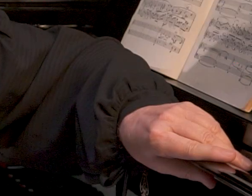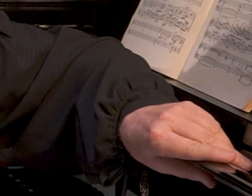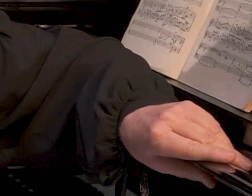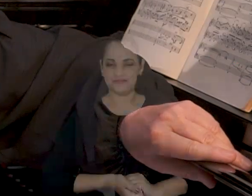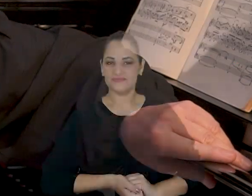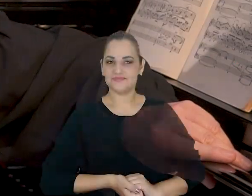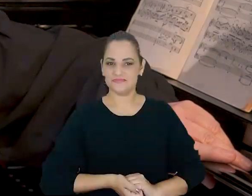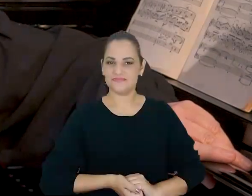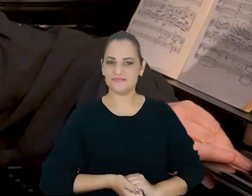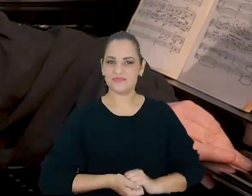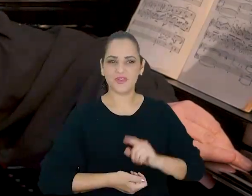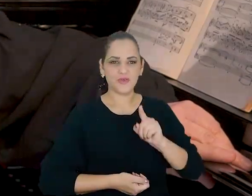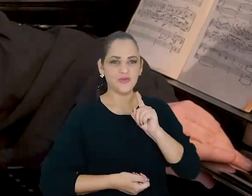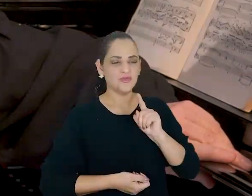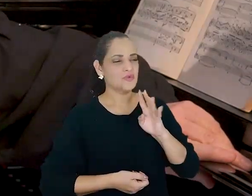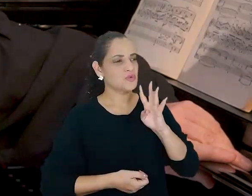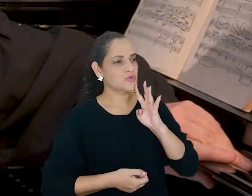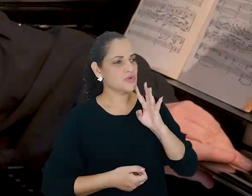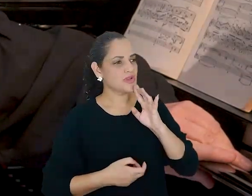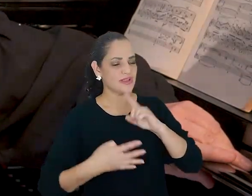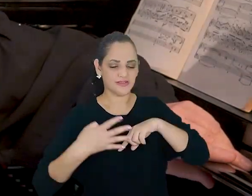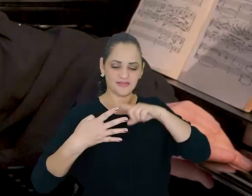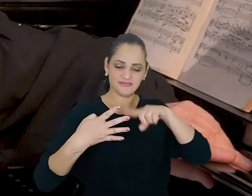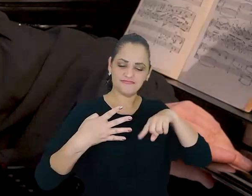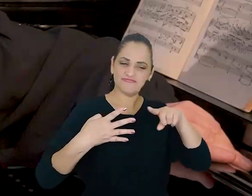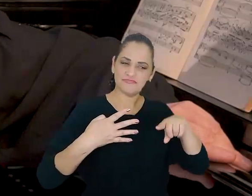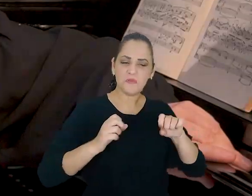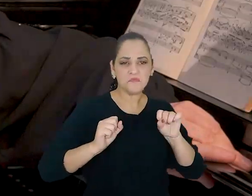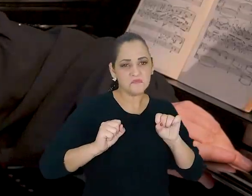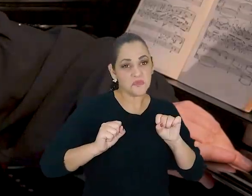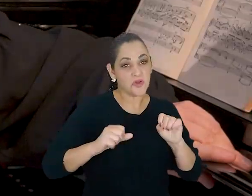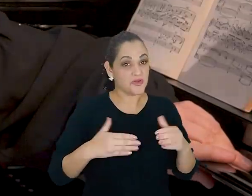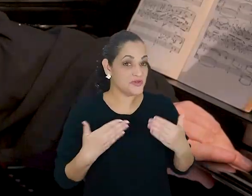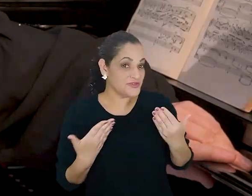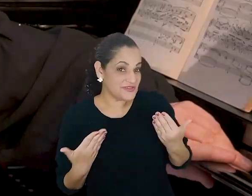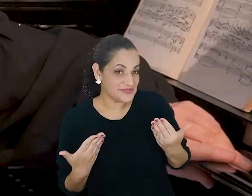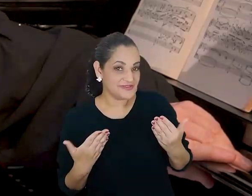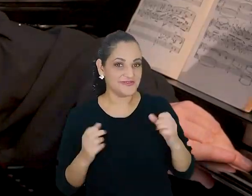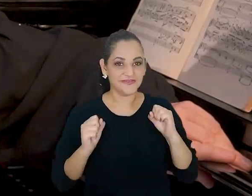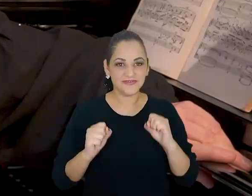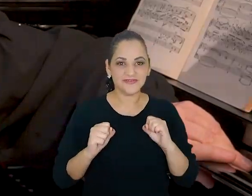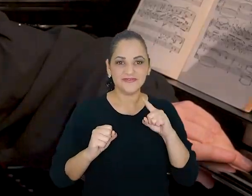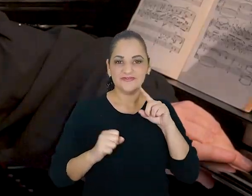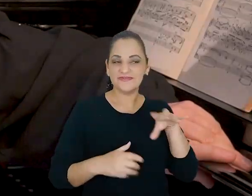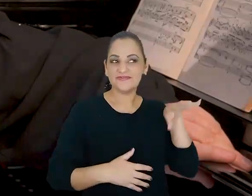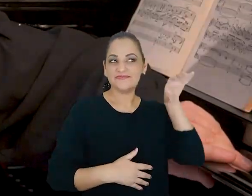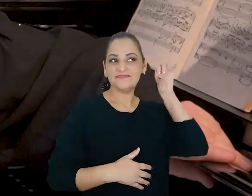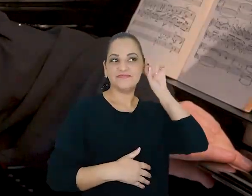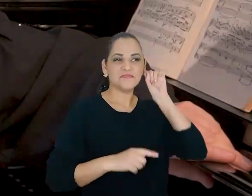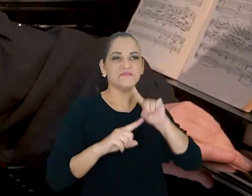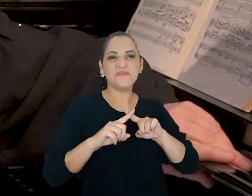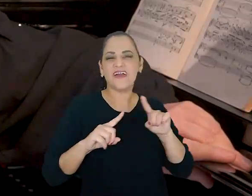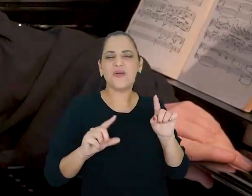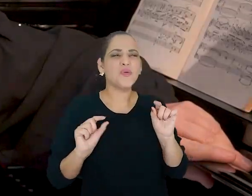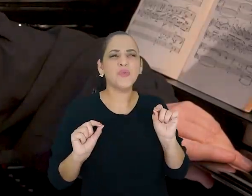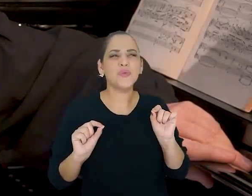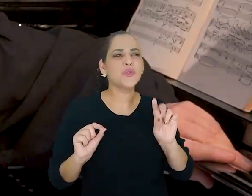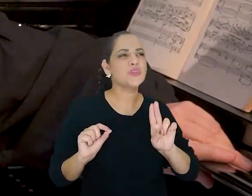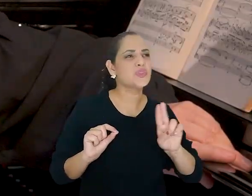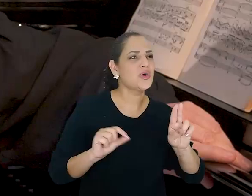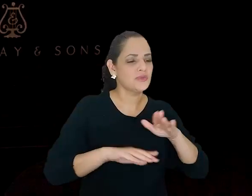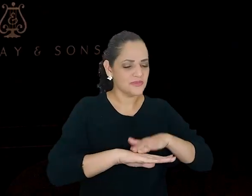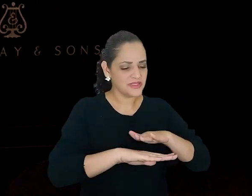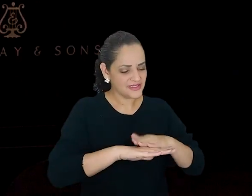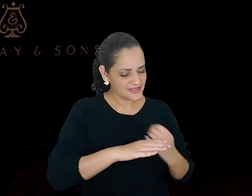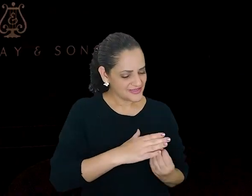A chance de que você já conheça essa melodia é imensa, ou talvez você já tenha ouvido, mas não sabe o nome do